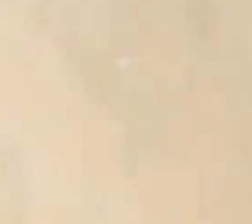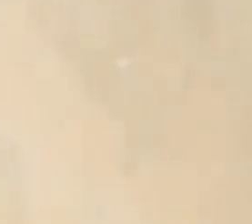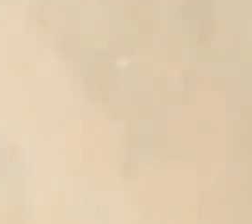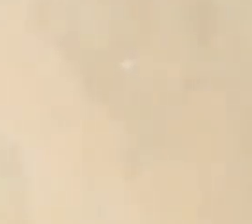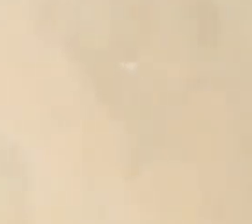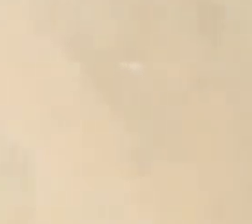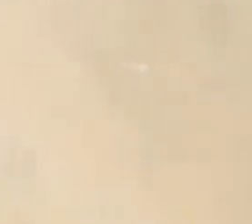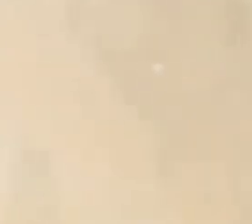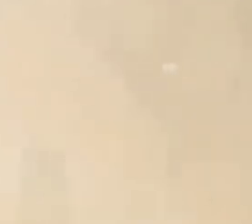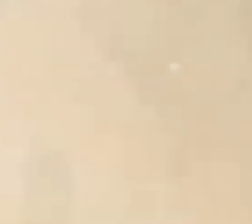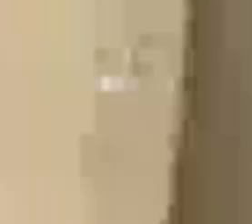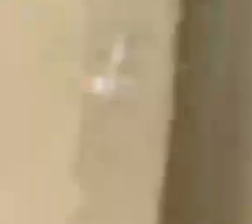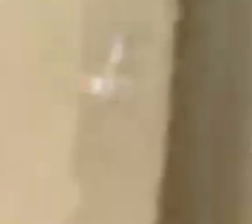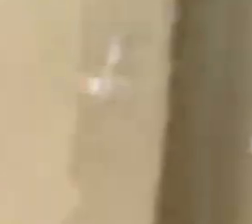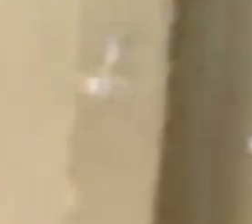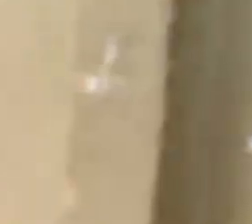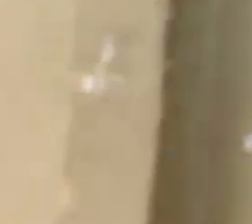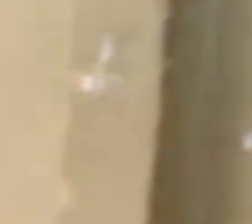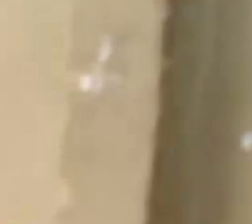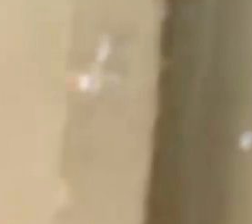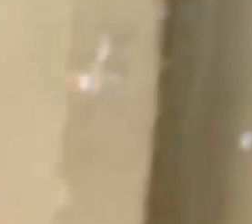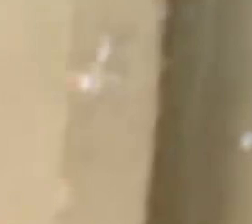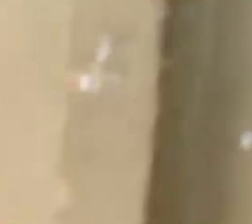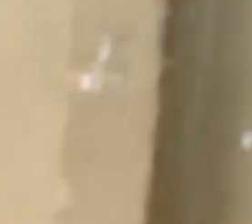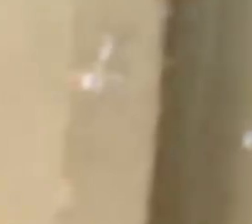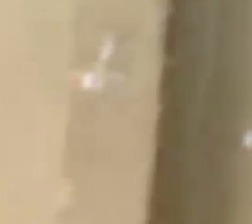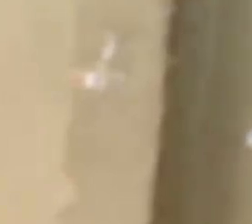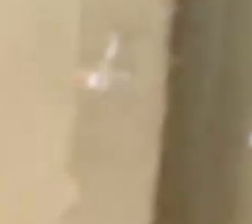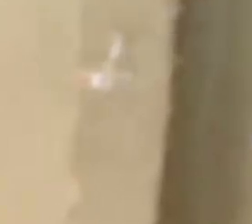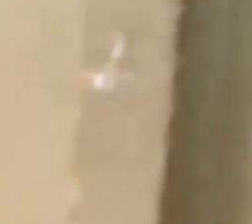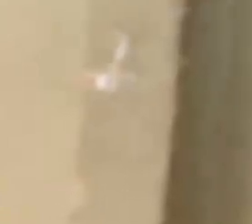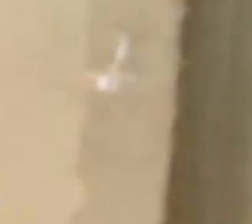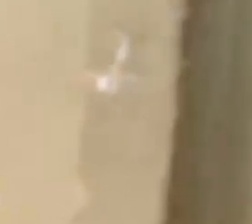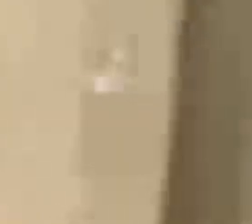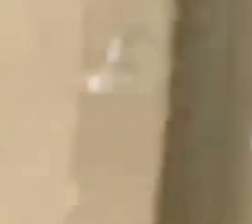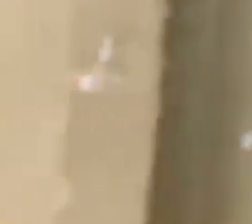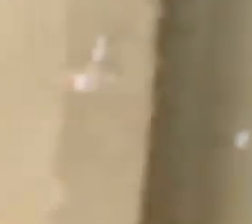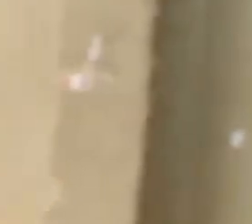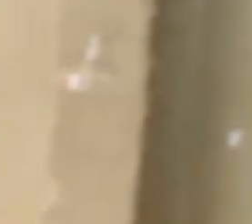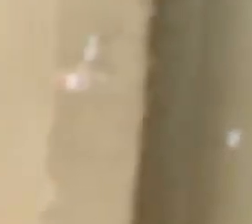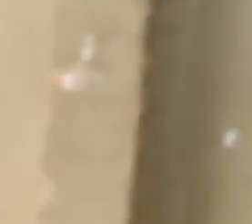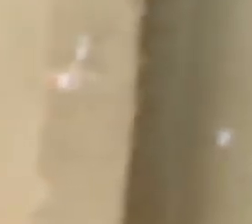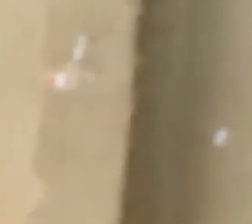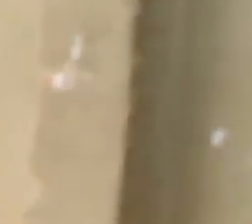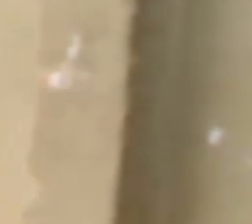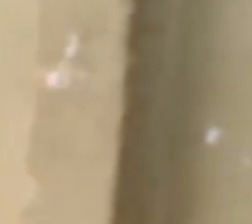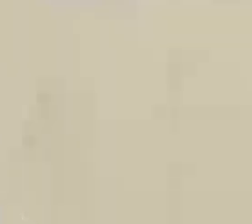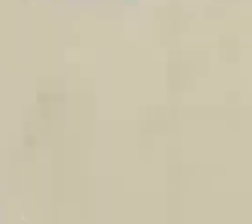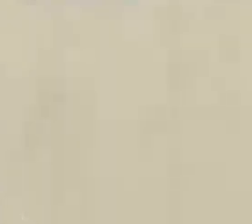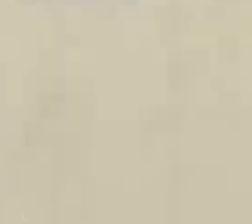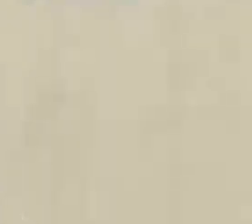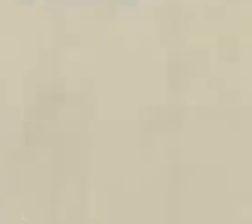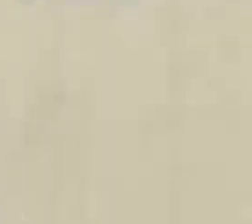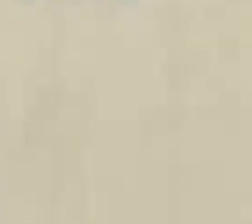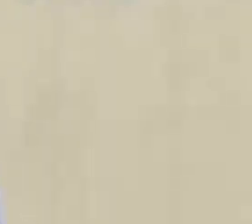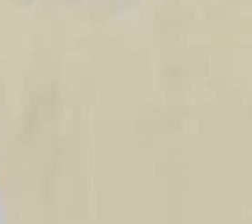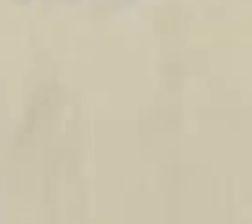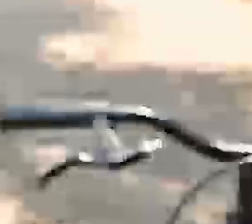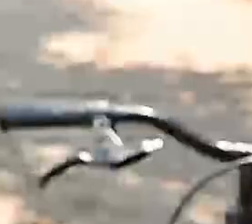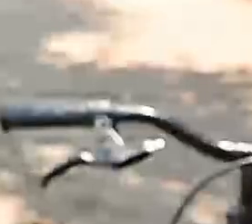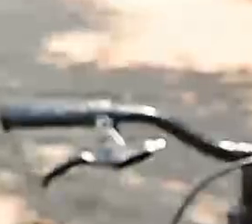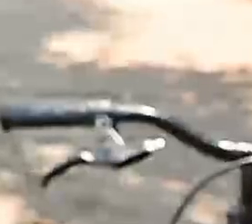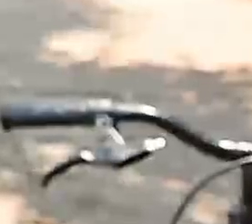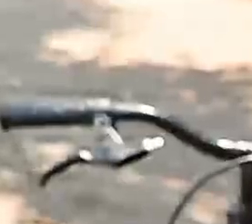e os recursos renováveis. É quando, você sai lá do quarto e apaga a luz, aí eu vou economizar, entendeu? Rapaz, não sei